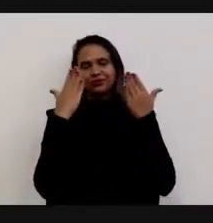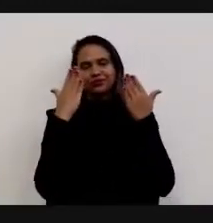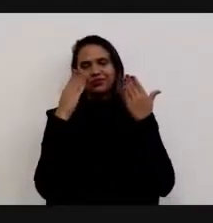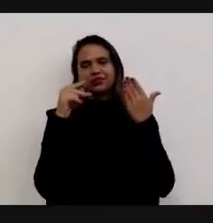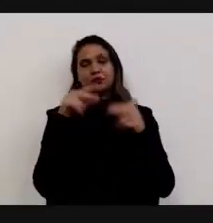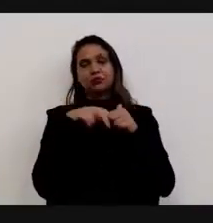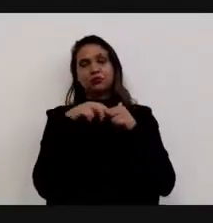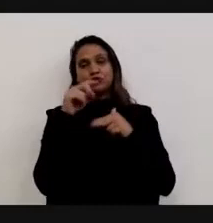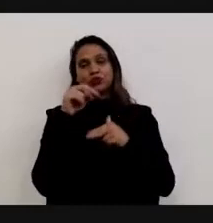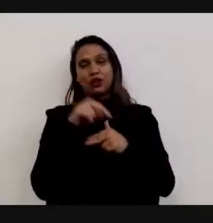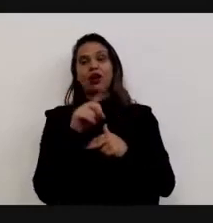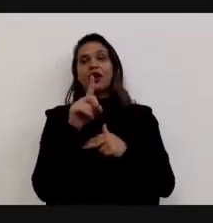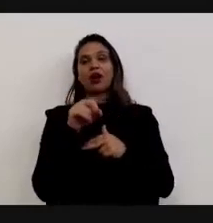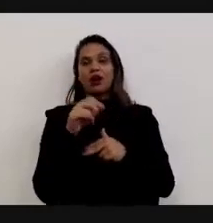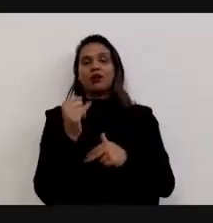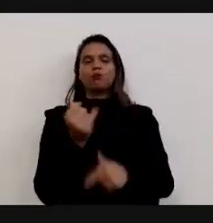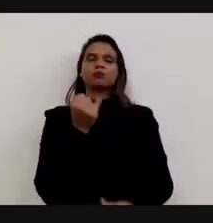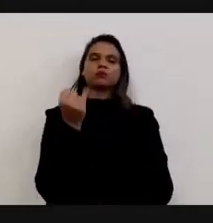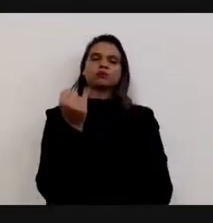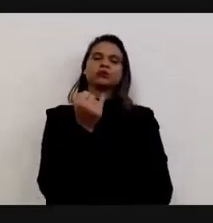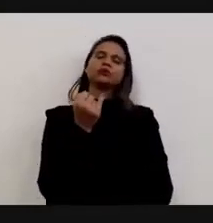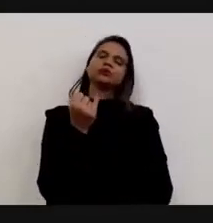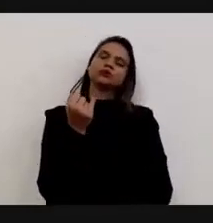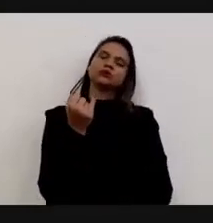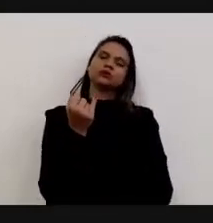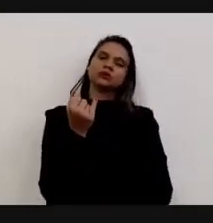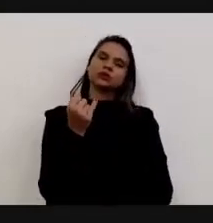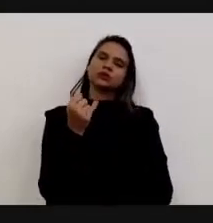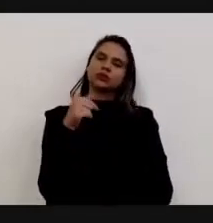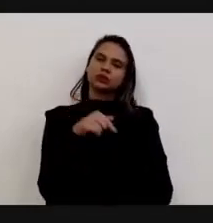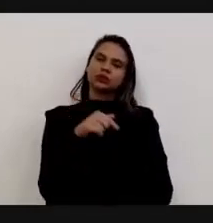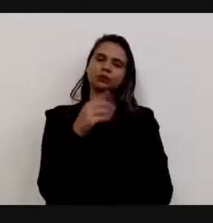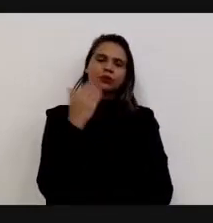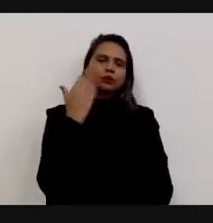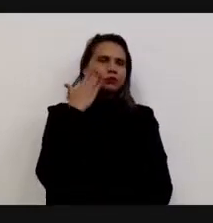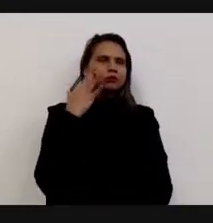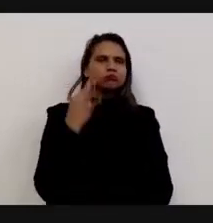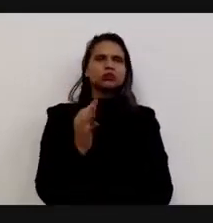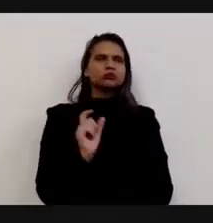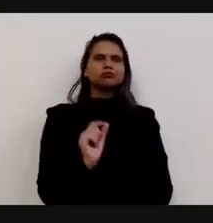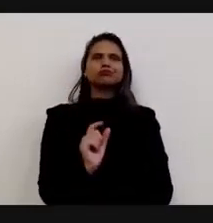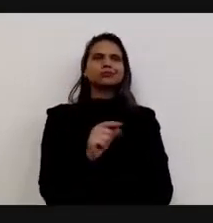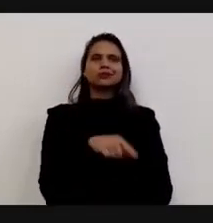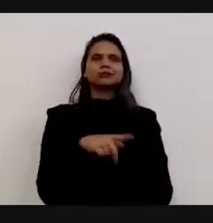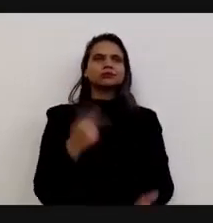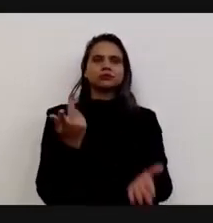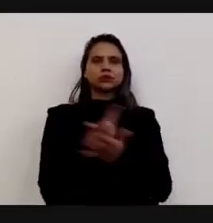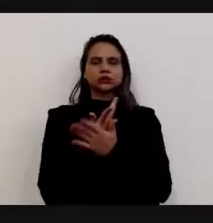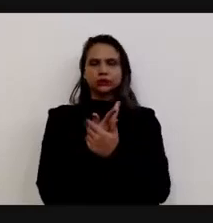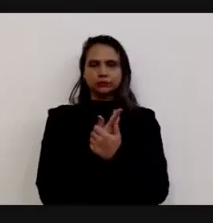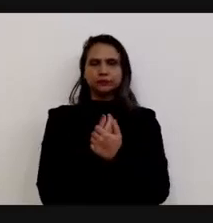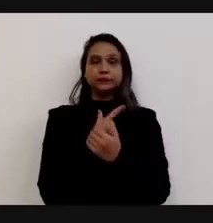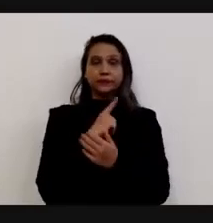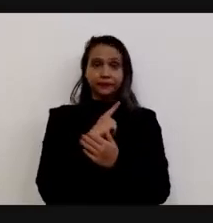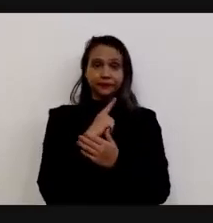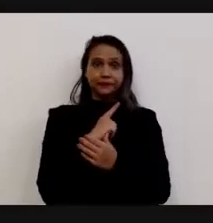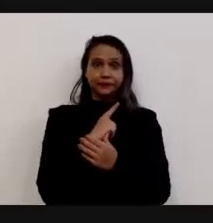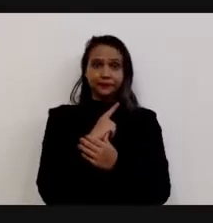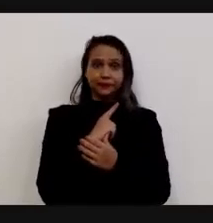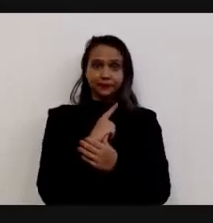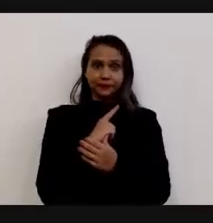aí um elemento importante justamente porque essa síndrome, né, para a compreensão dessa síndrome, por quê? Como ela tem elementos que